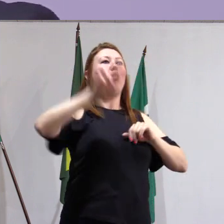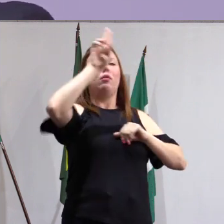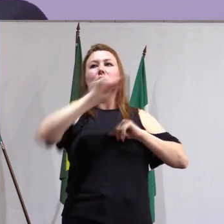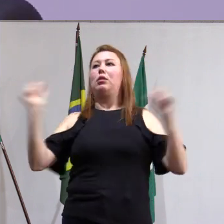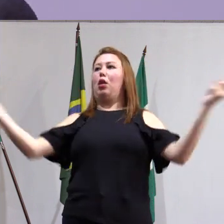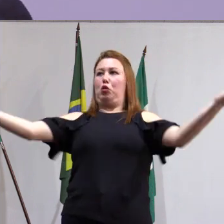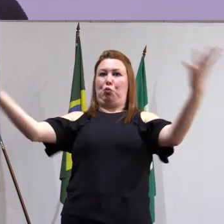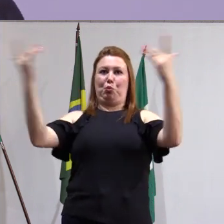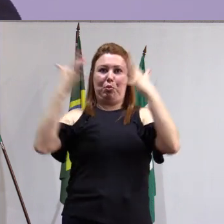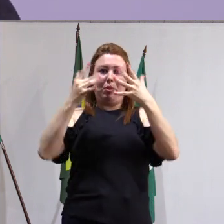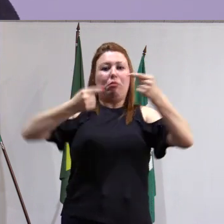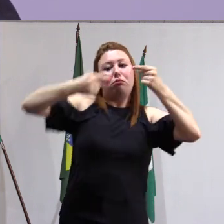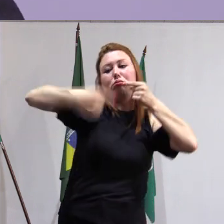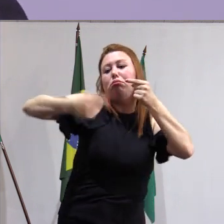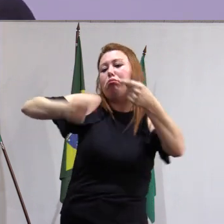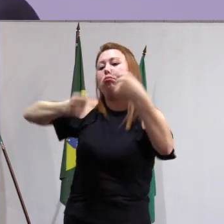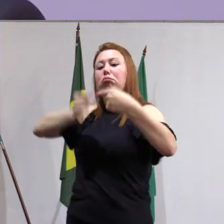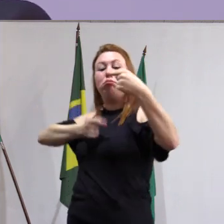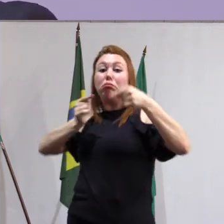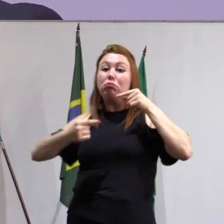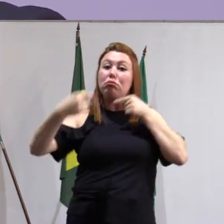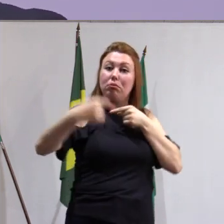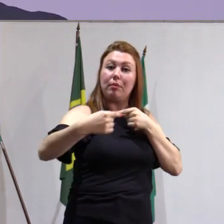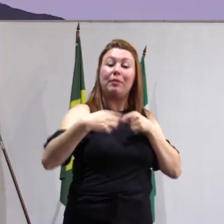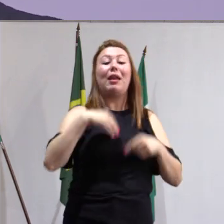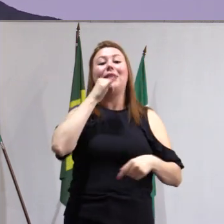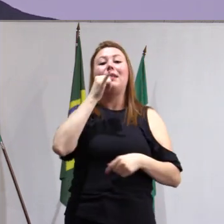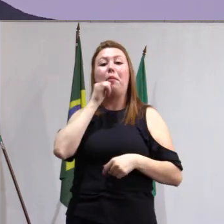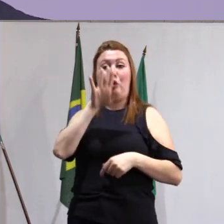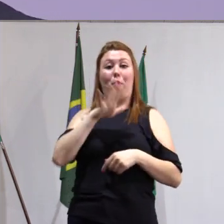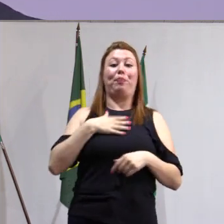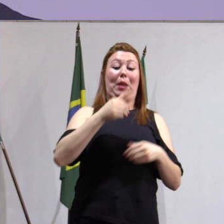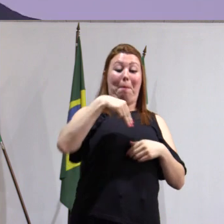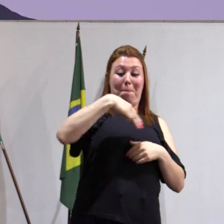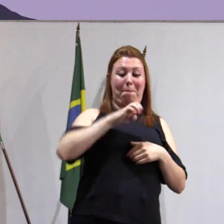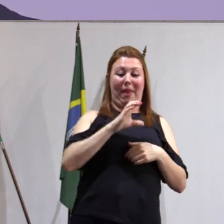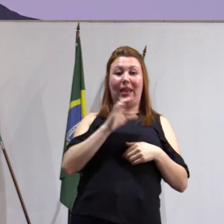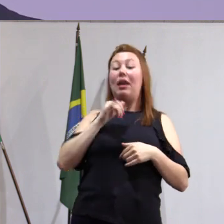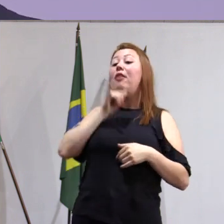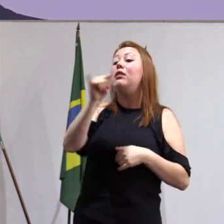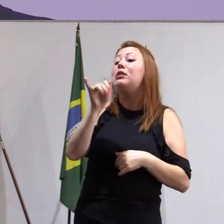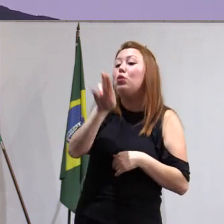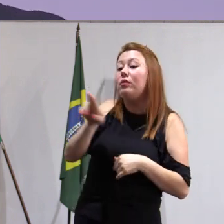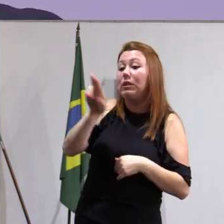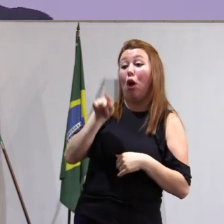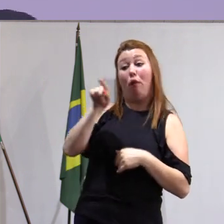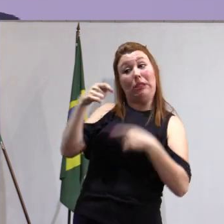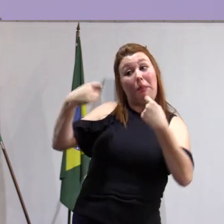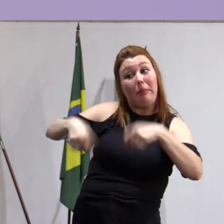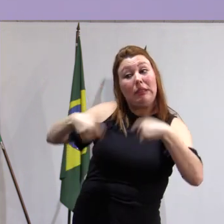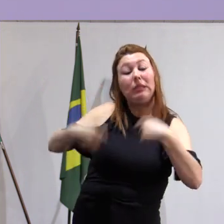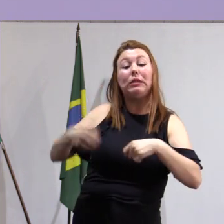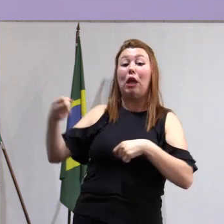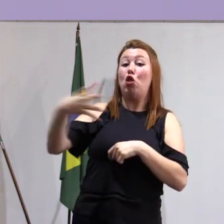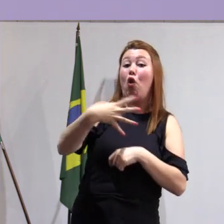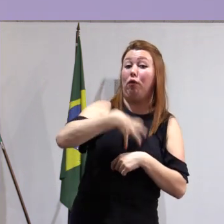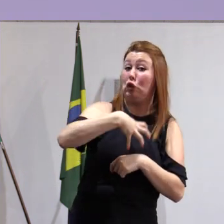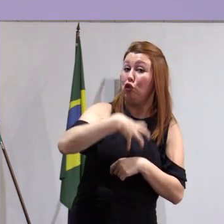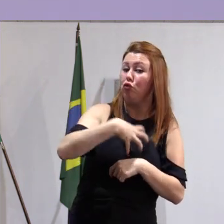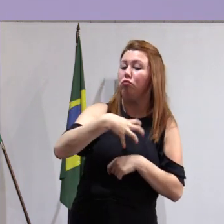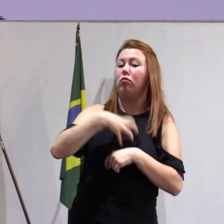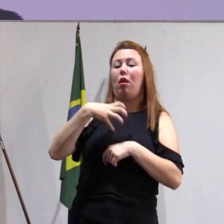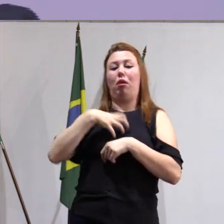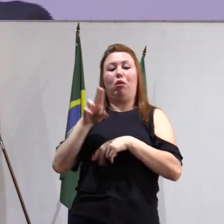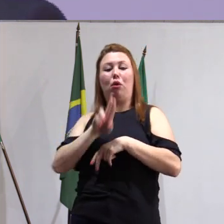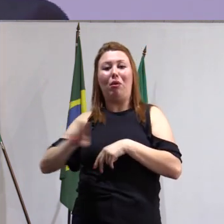que o Ministério diria assim: universidade, você precisa de novas formas de financiamento. Você precisa, por exemplo,